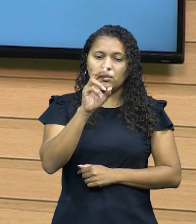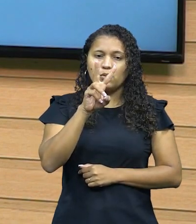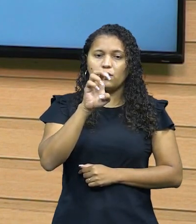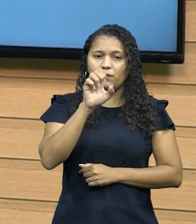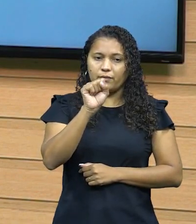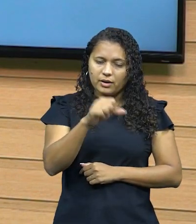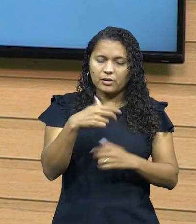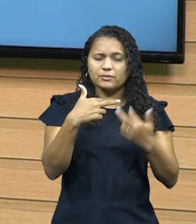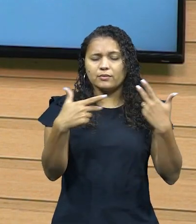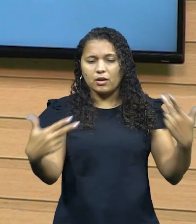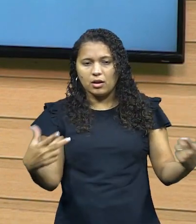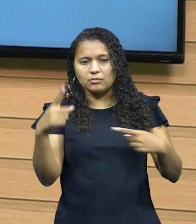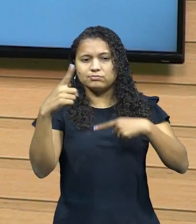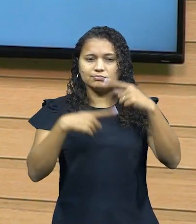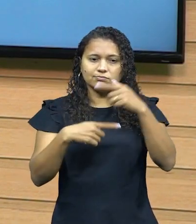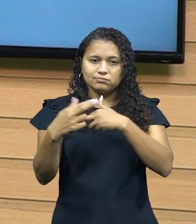suas